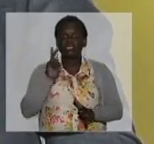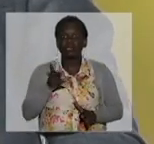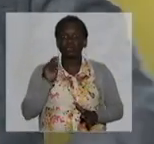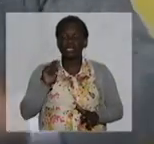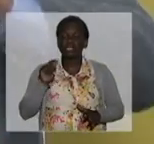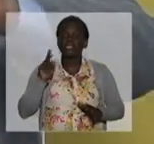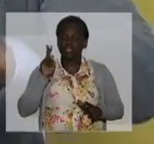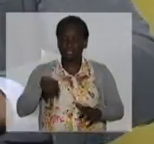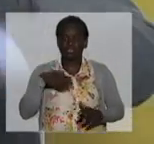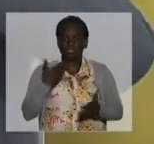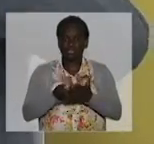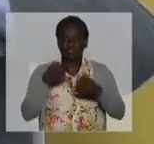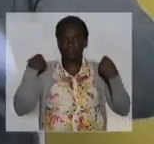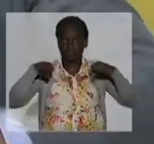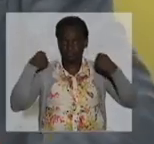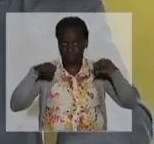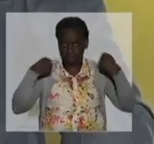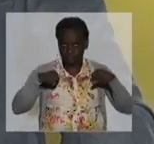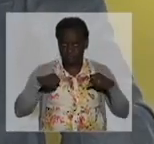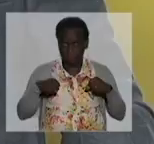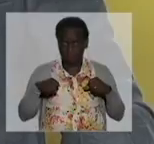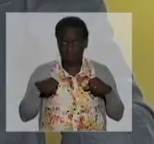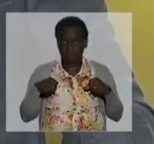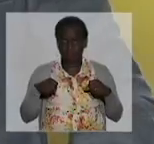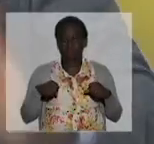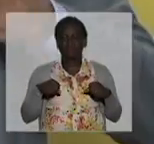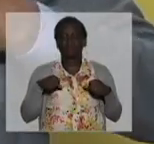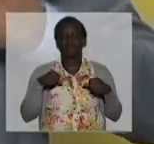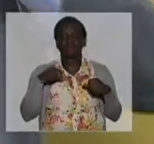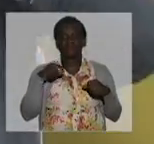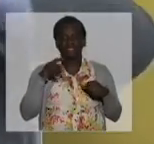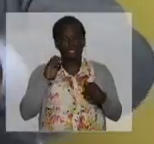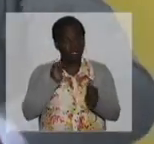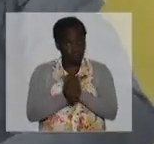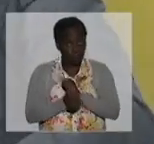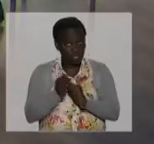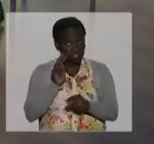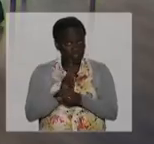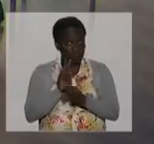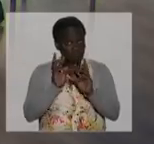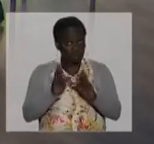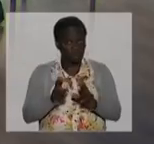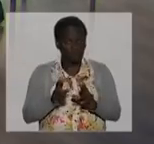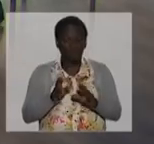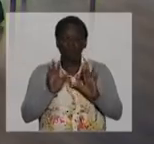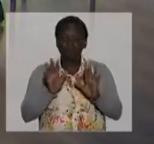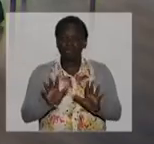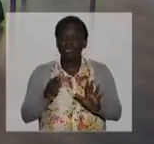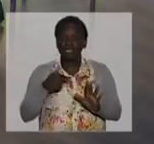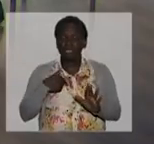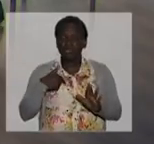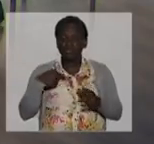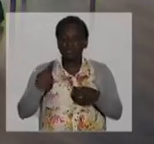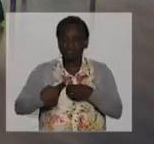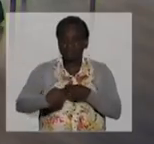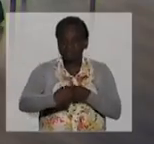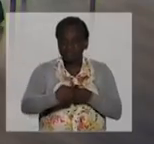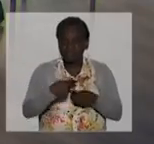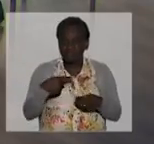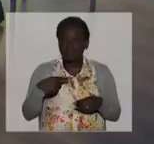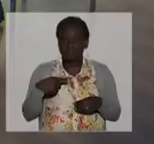sempre era aula de educação física, com o esporte. Mas como eu sou de